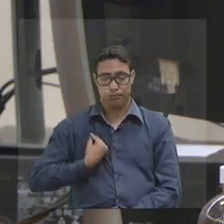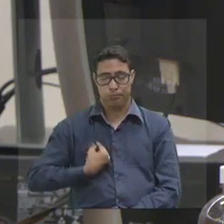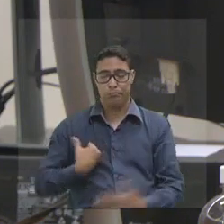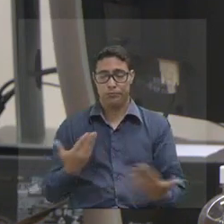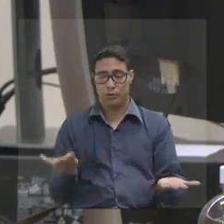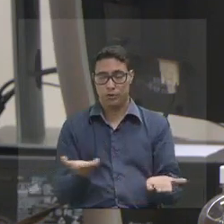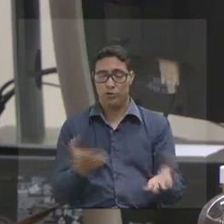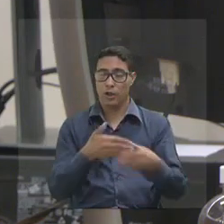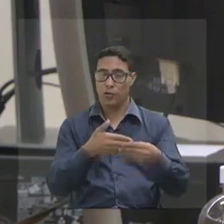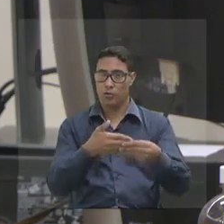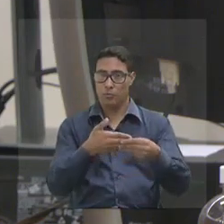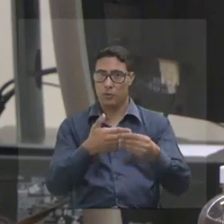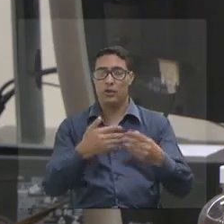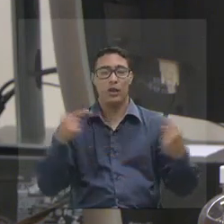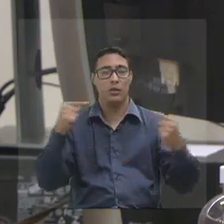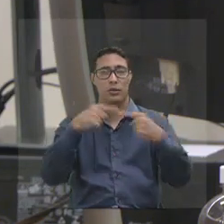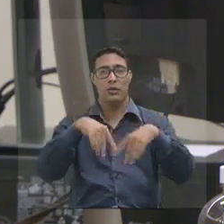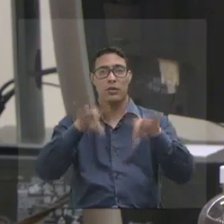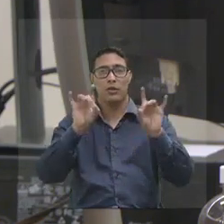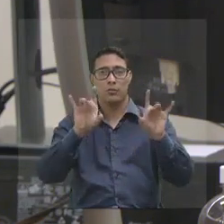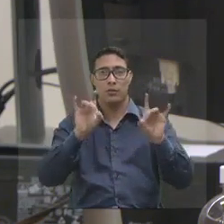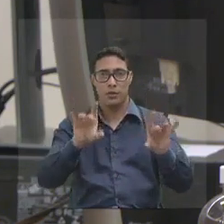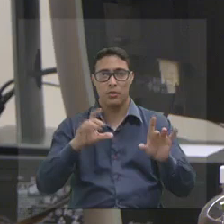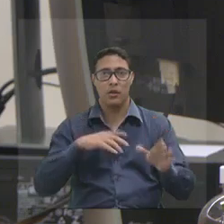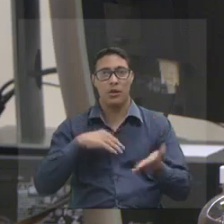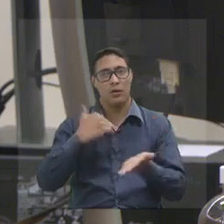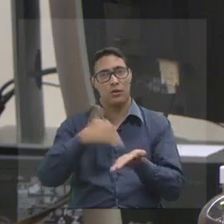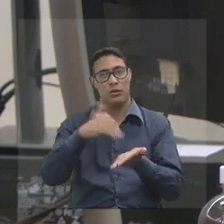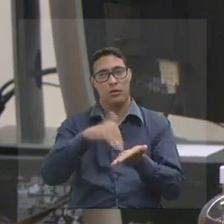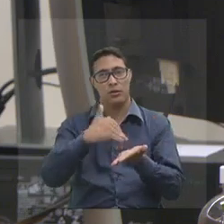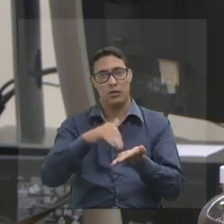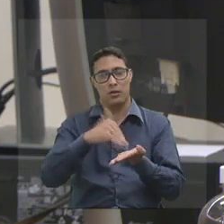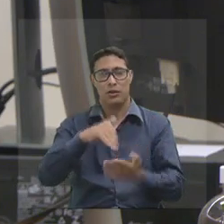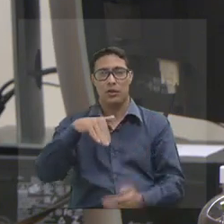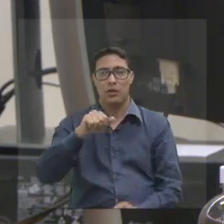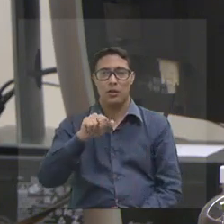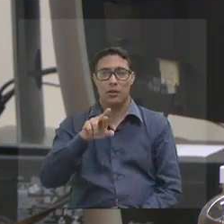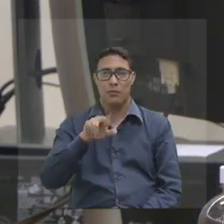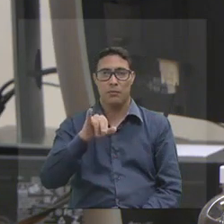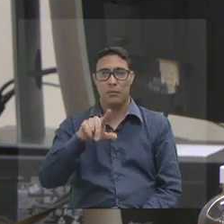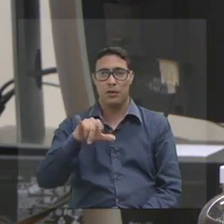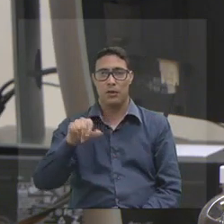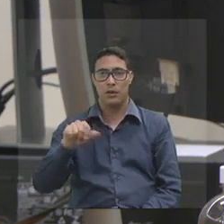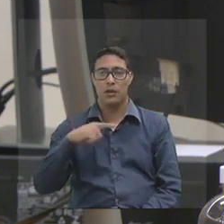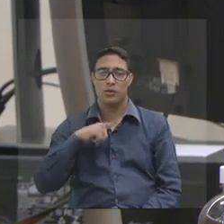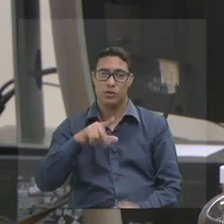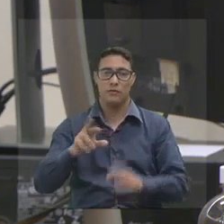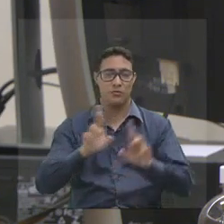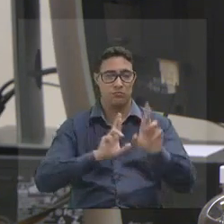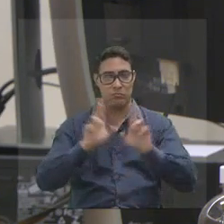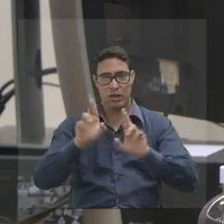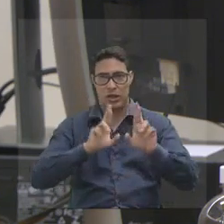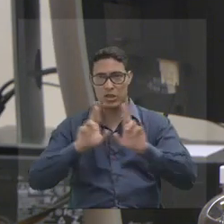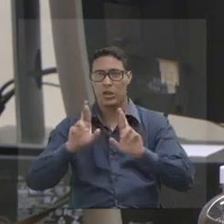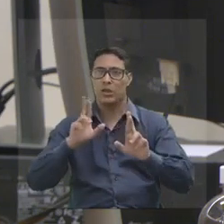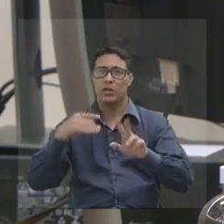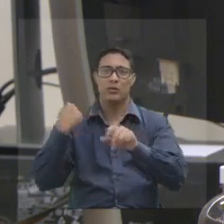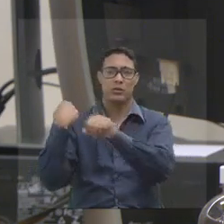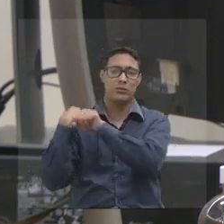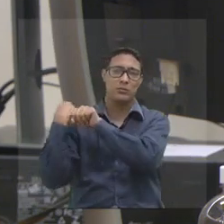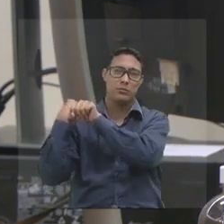cumprimentar de forma especial a secretária Marília a quem nós temos tido relações há muitos